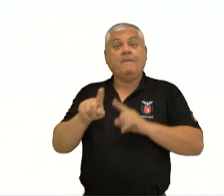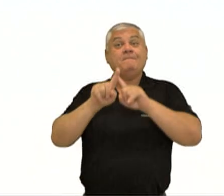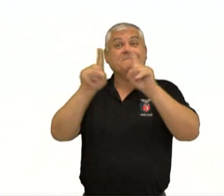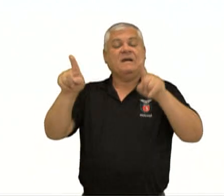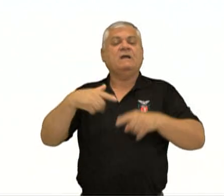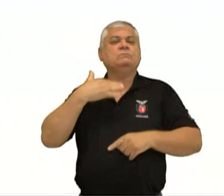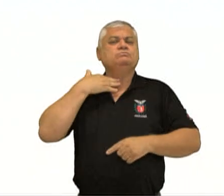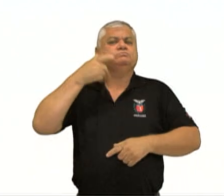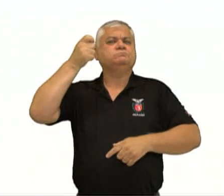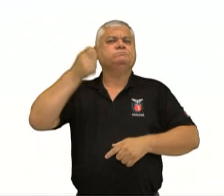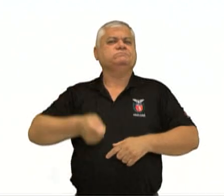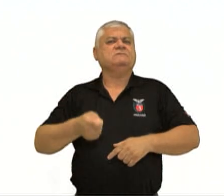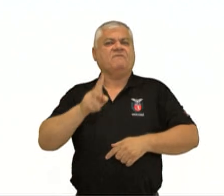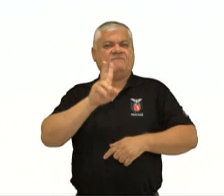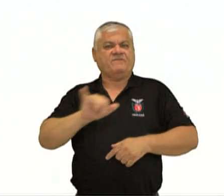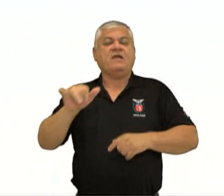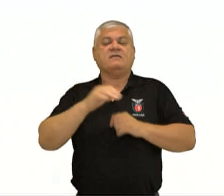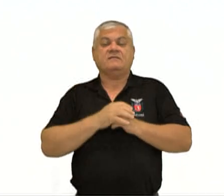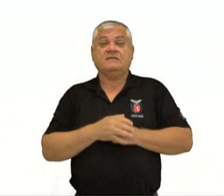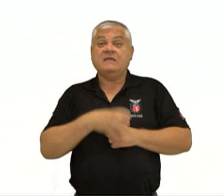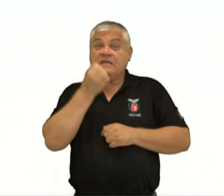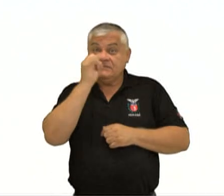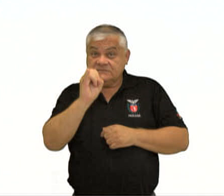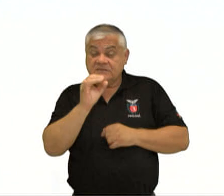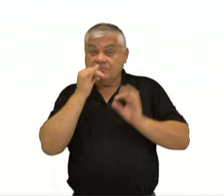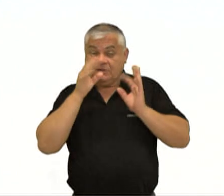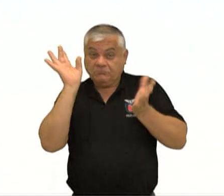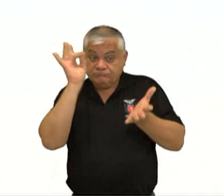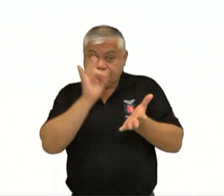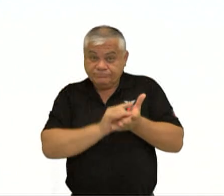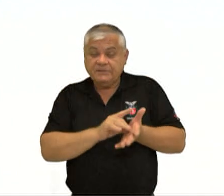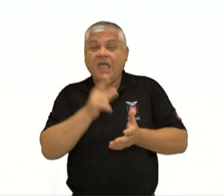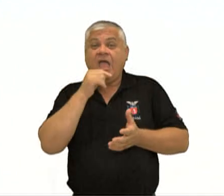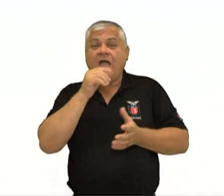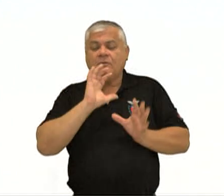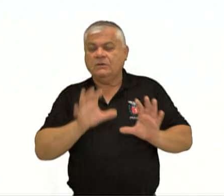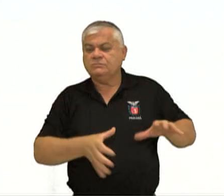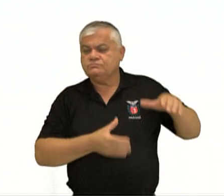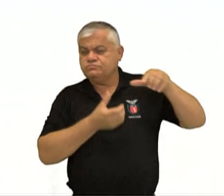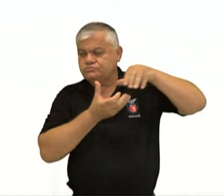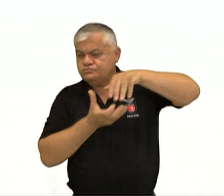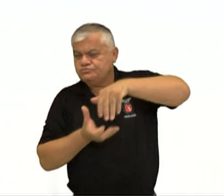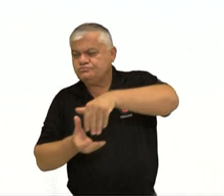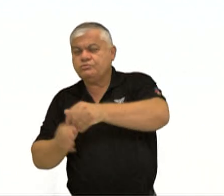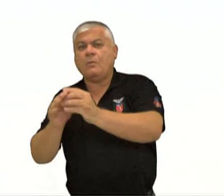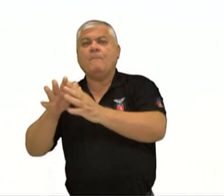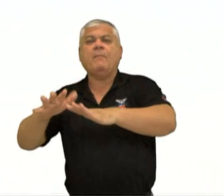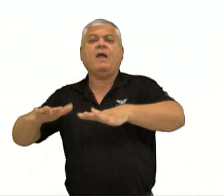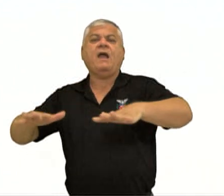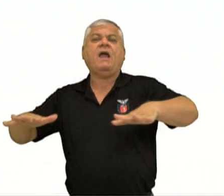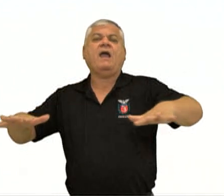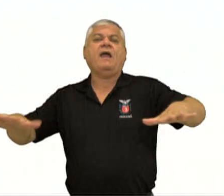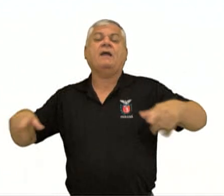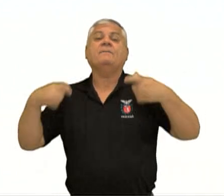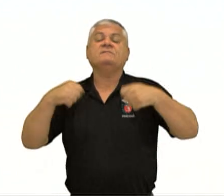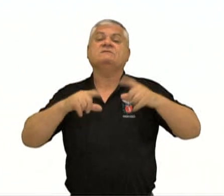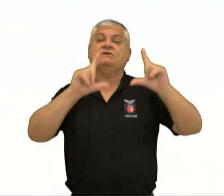deve sair em breve. Se a opção for realmente pelo descarte no mar, o plano é diluir o trítio em